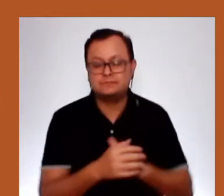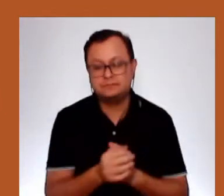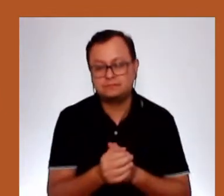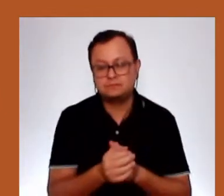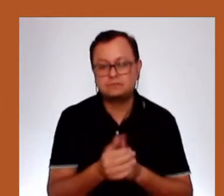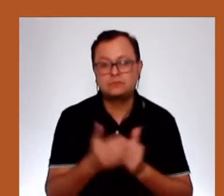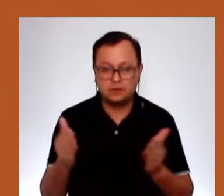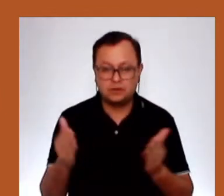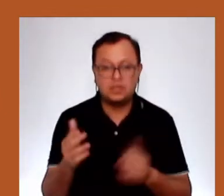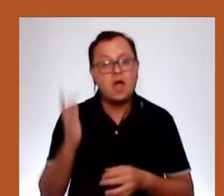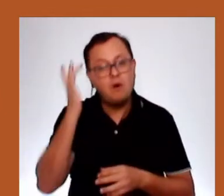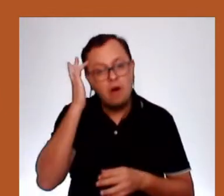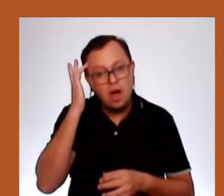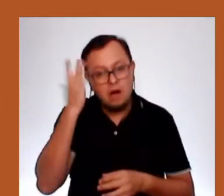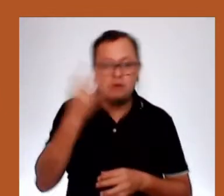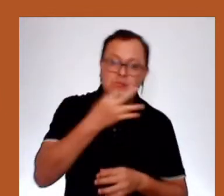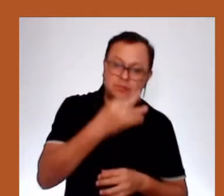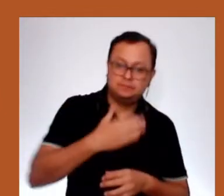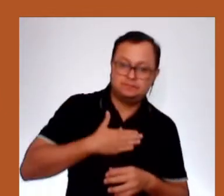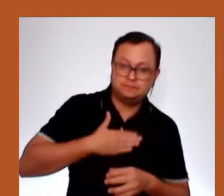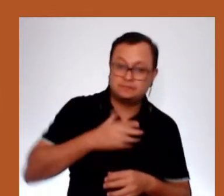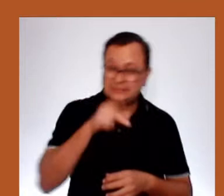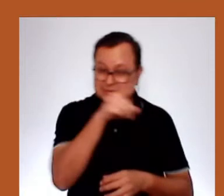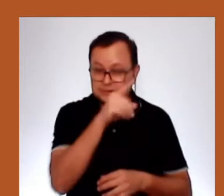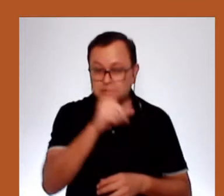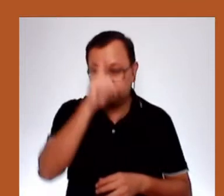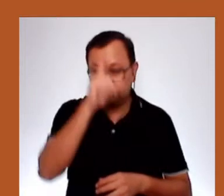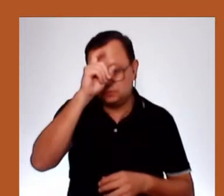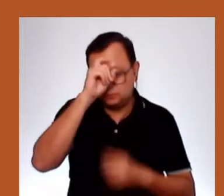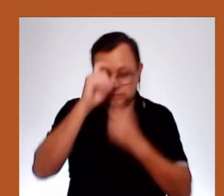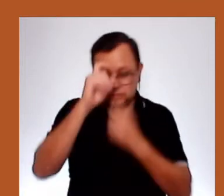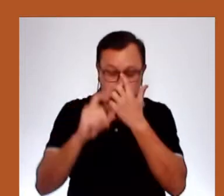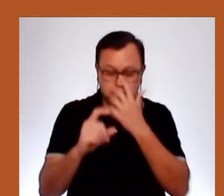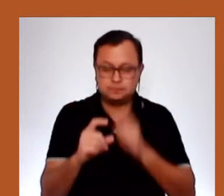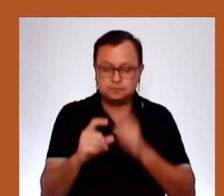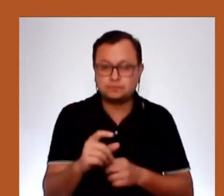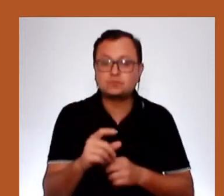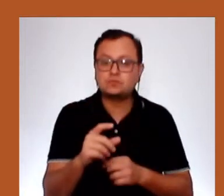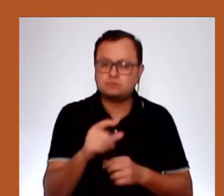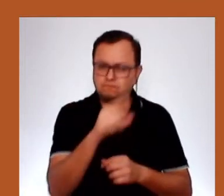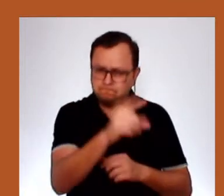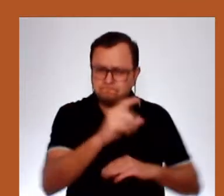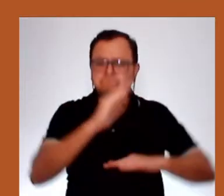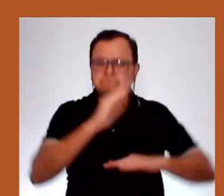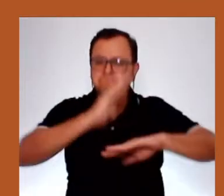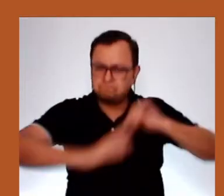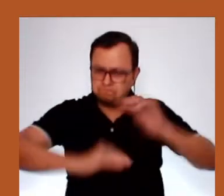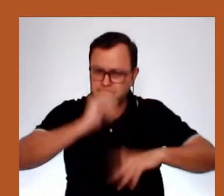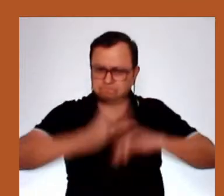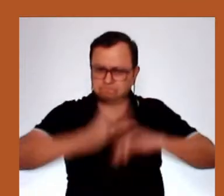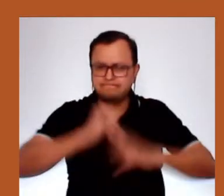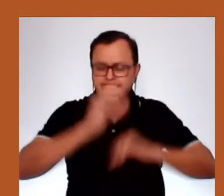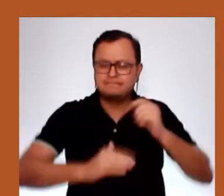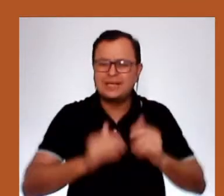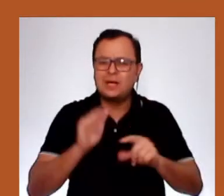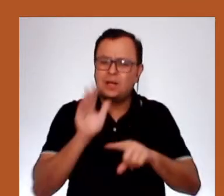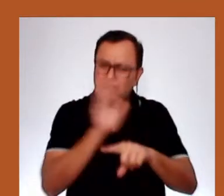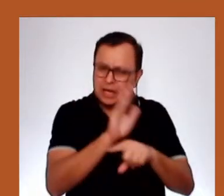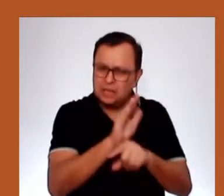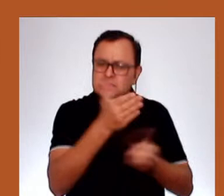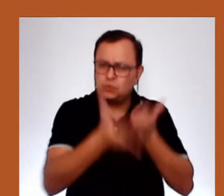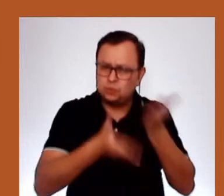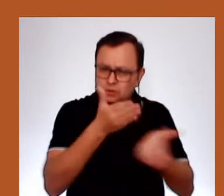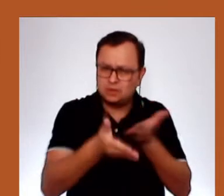que o Hospital Premier faz isso de um jeito super bonito. Eu acho que esse